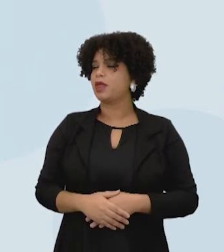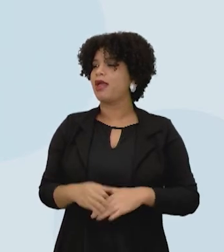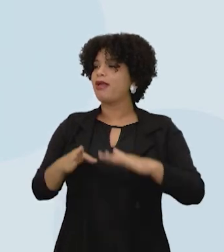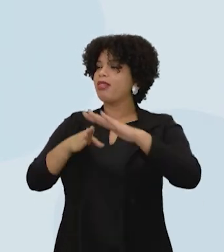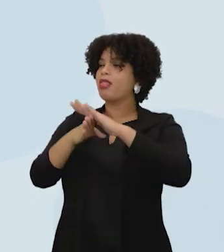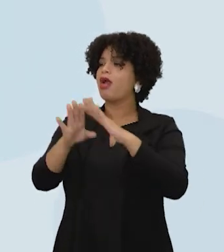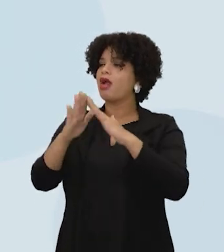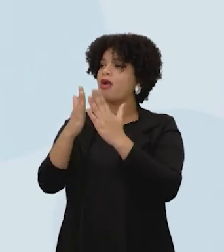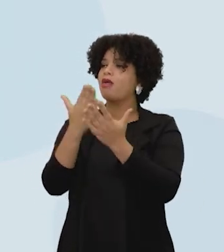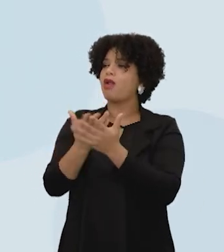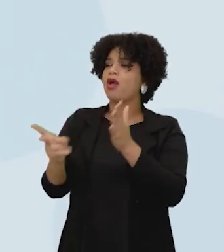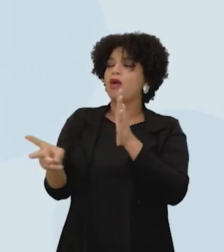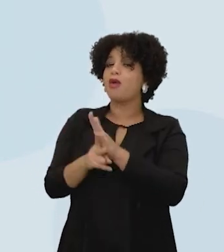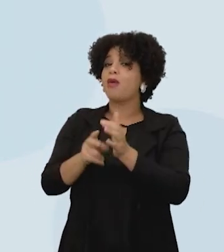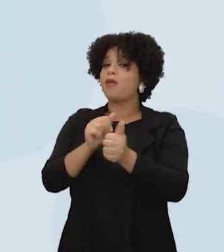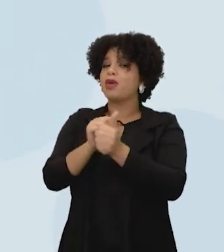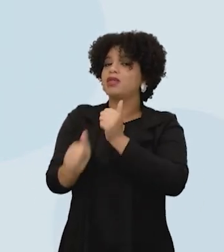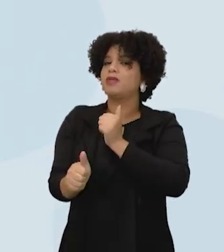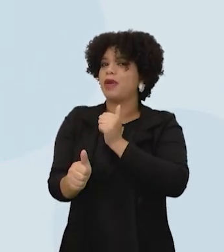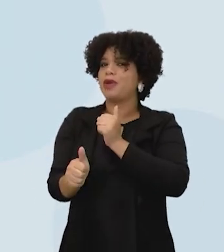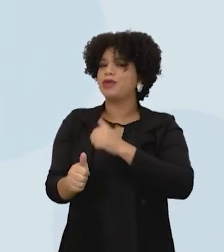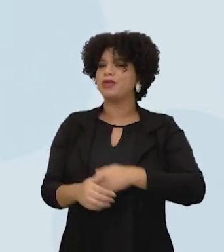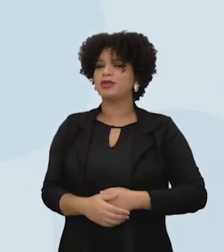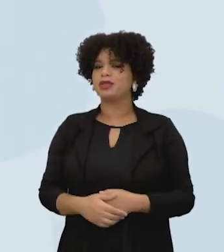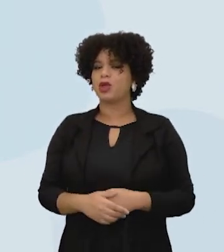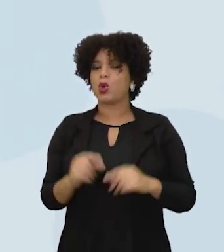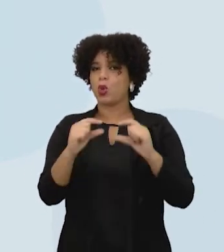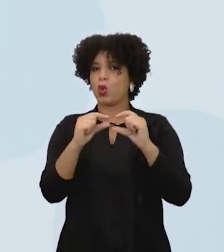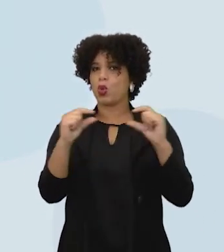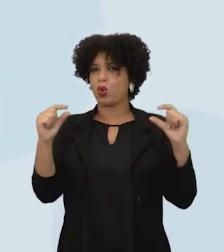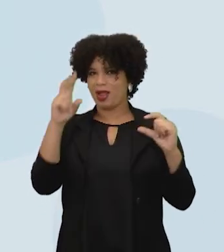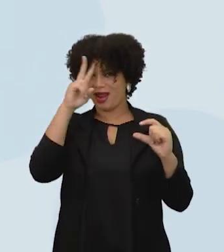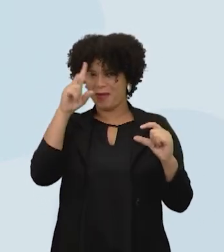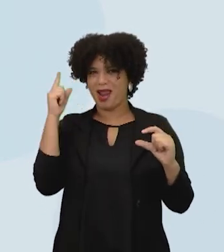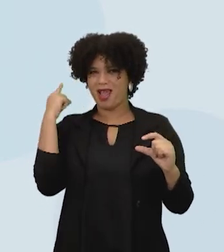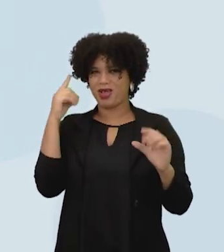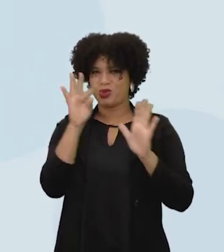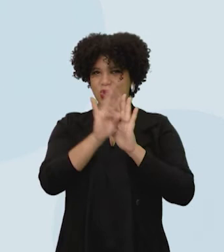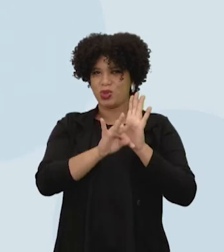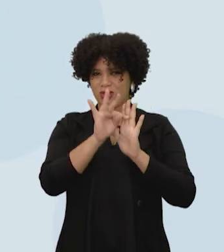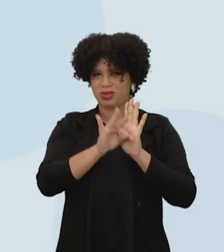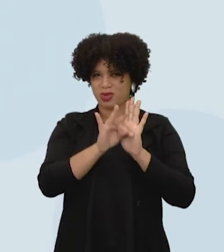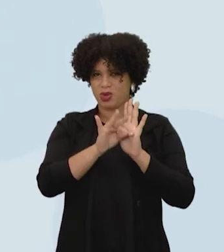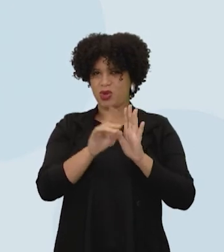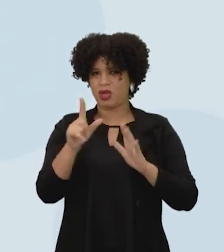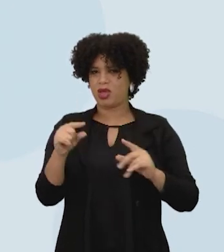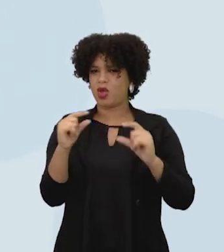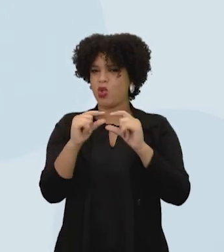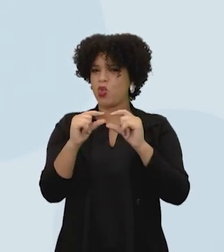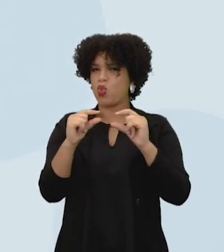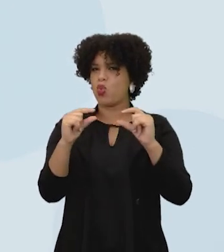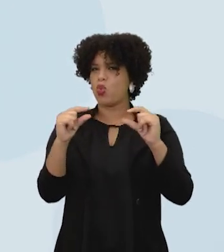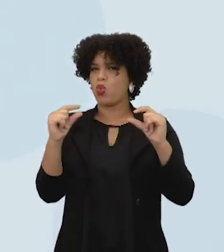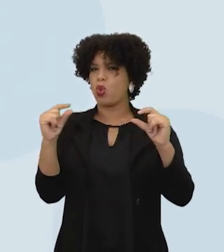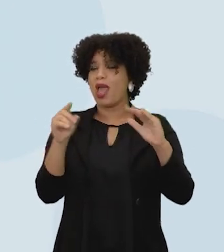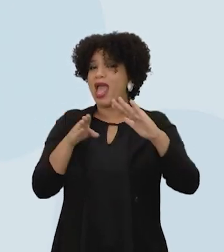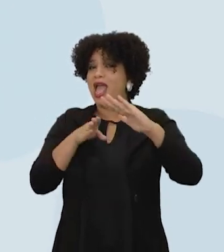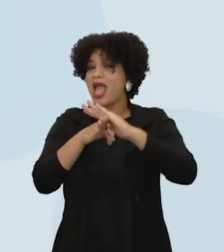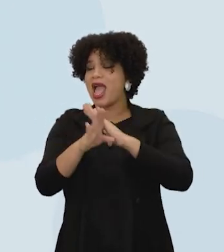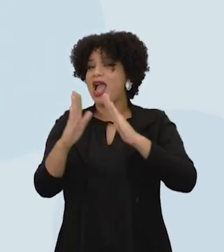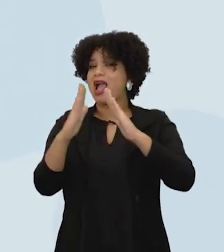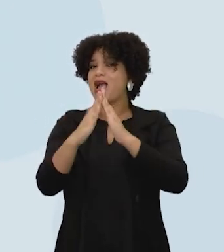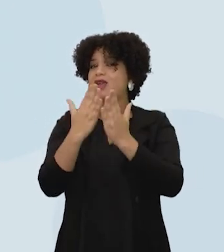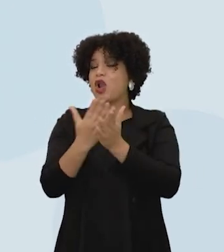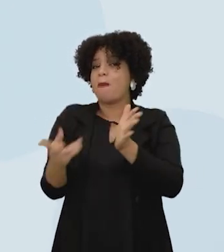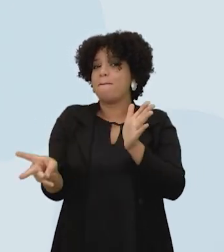esportes nesse trecho? Aí eu falo nesse trecho, é naquele trecho do texto, tá? Ao entrarem em escolas de esportes. Então você tem que acompanhar